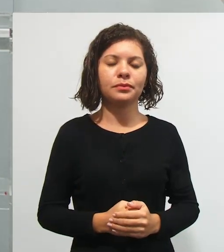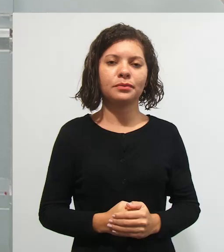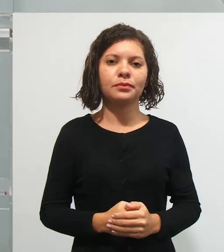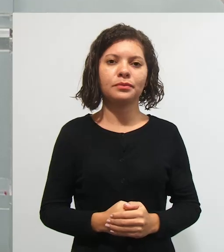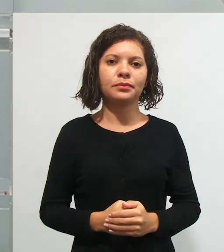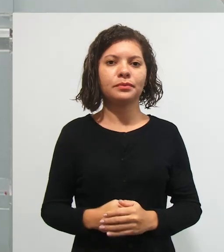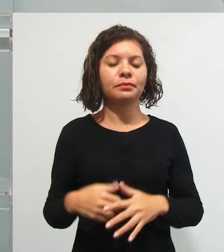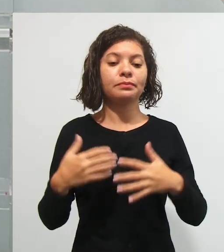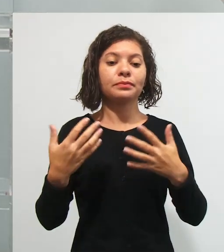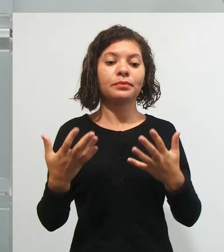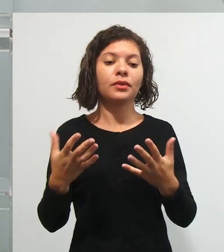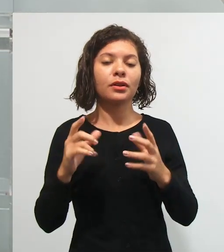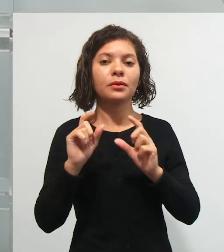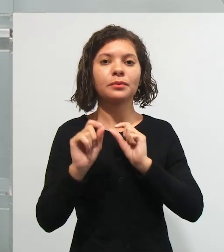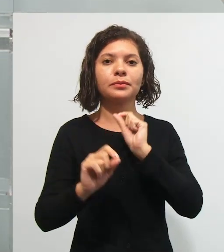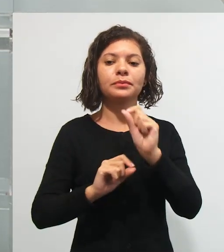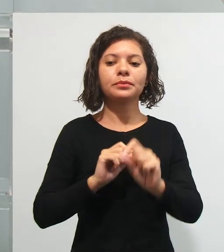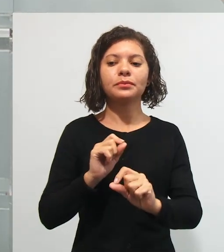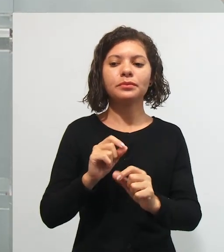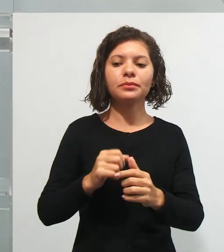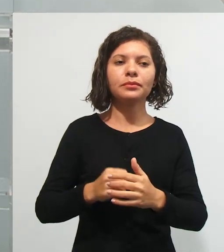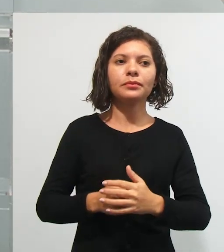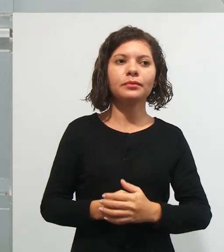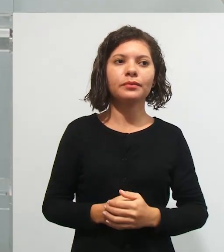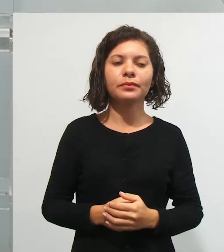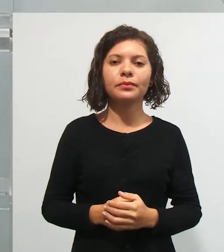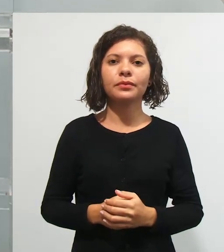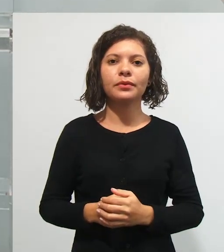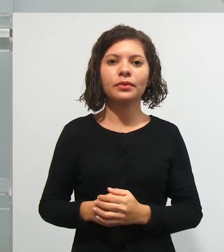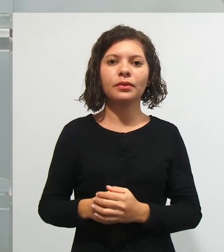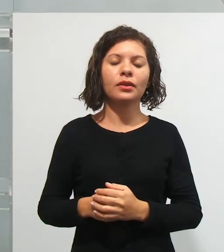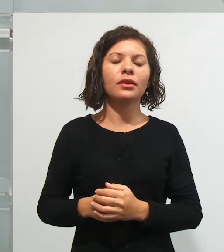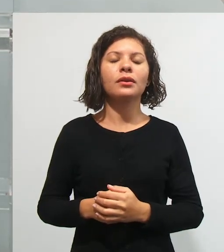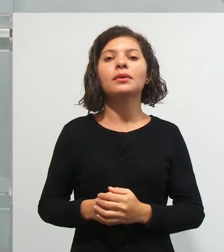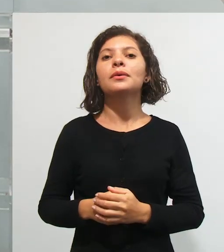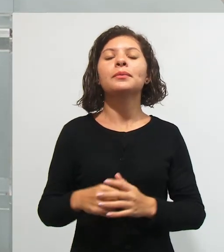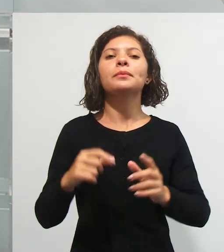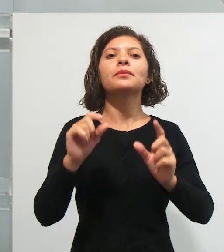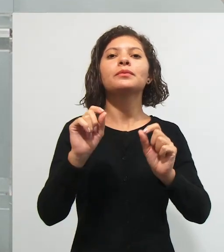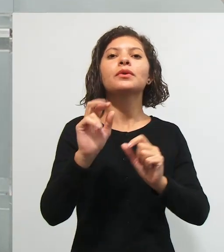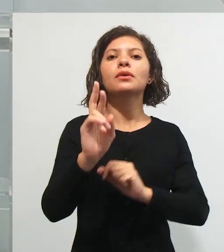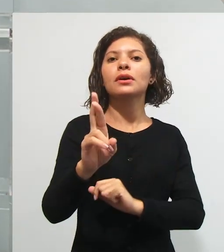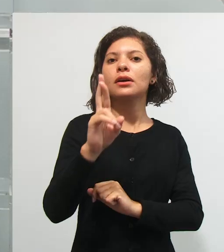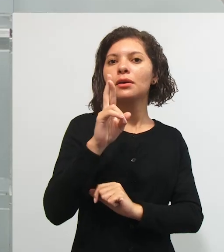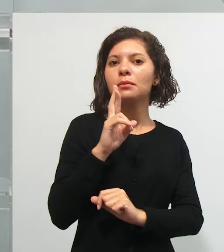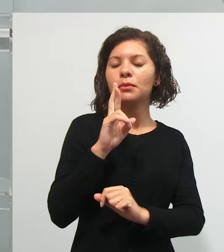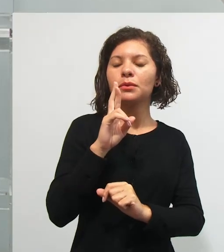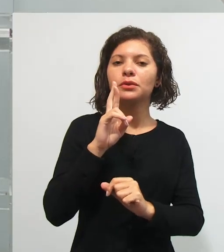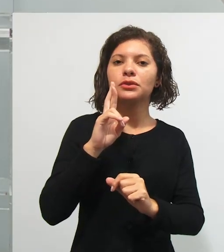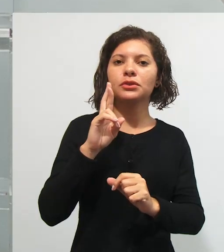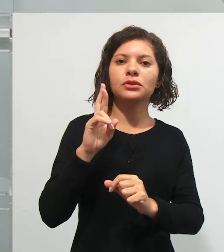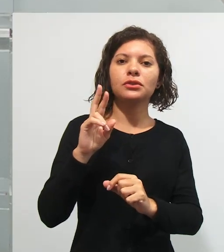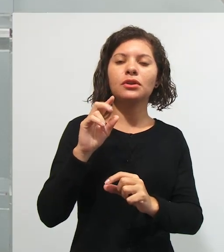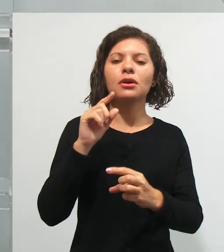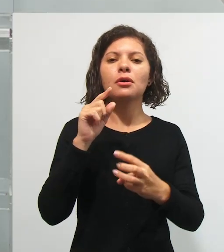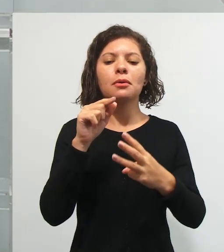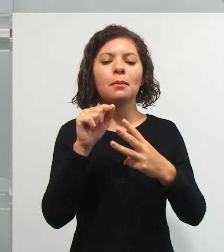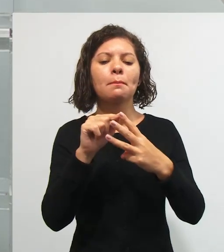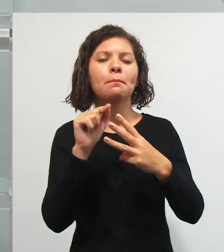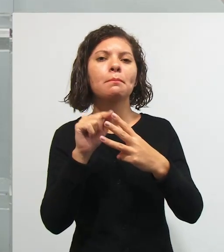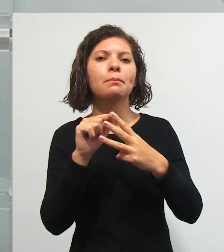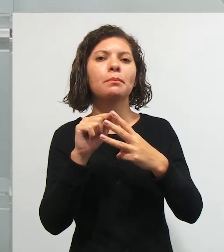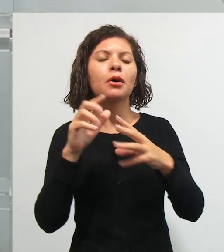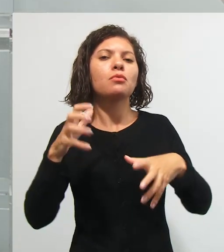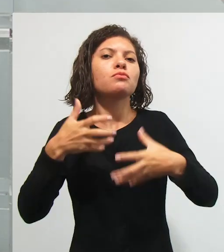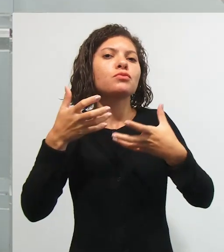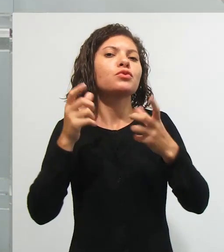você responde na justificativa o porquê nesses 3 elementos, né? Qual foi a sua motivação pessoal? Então,